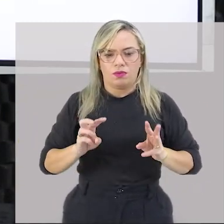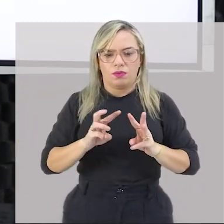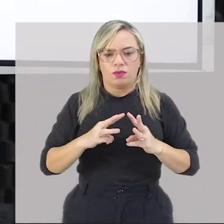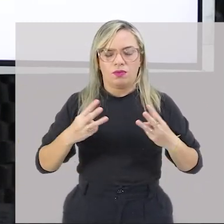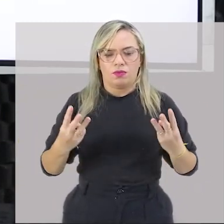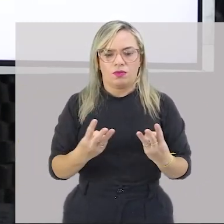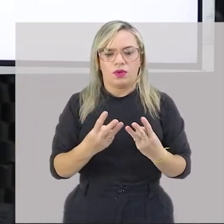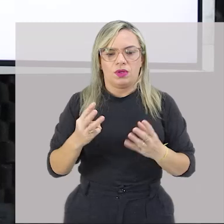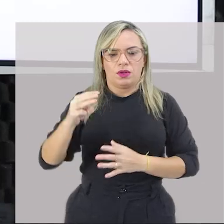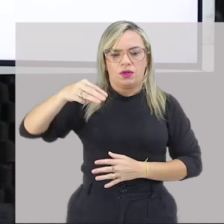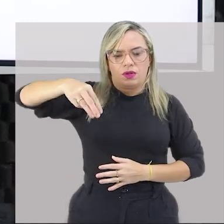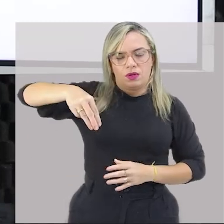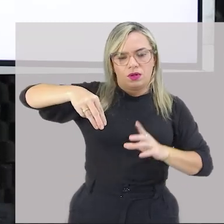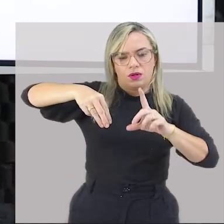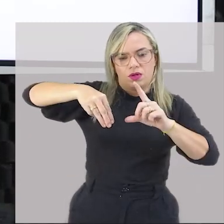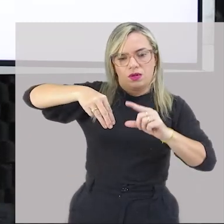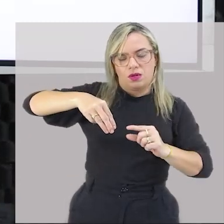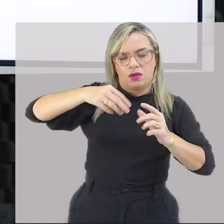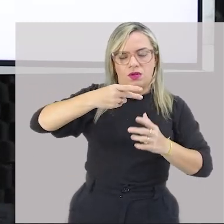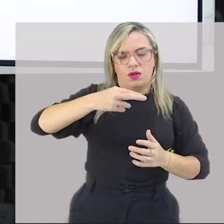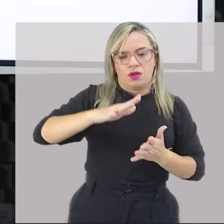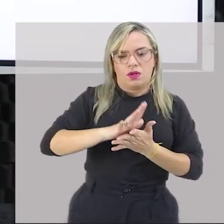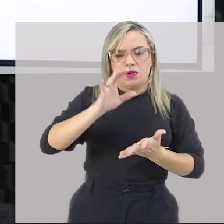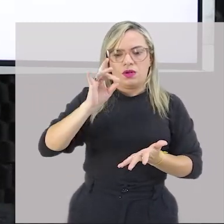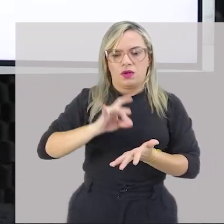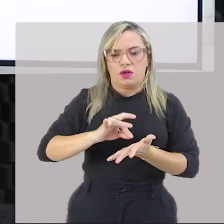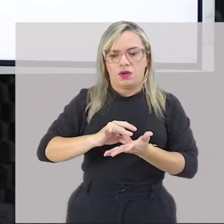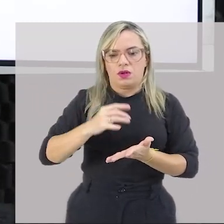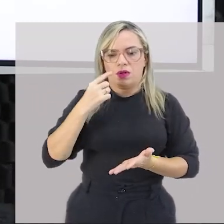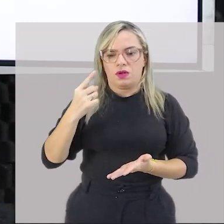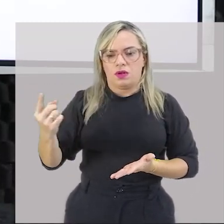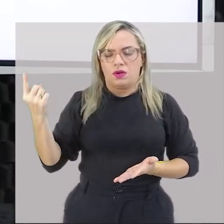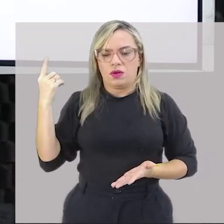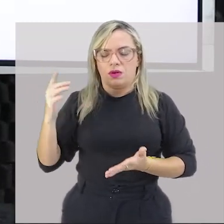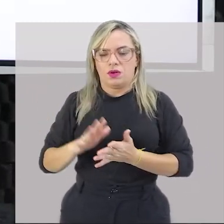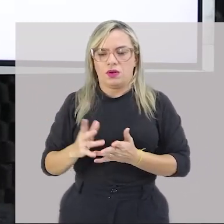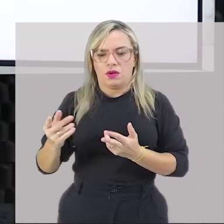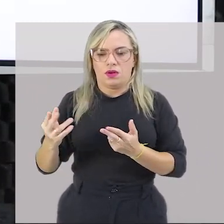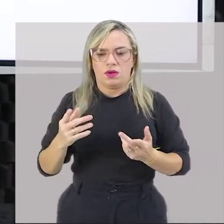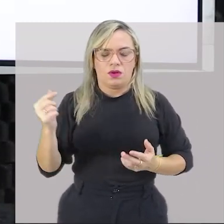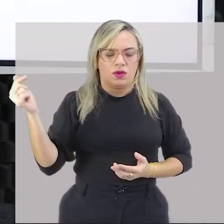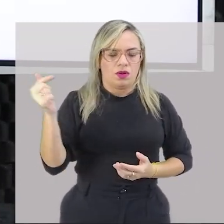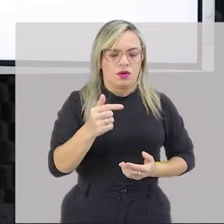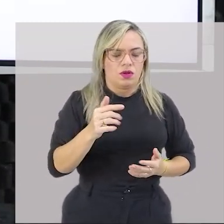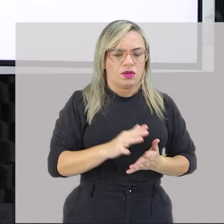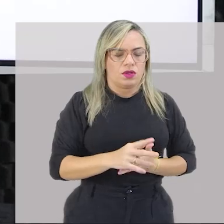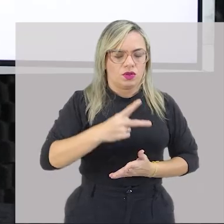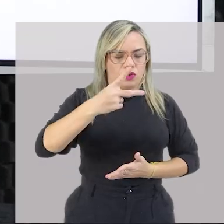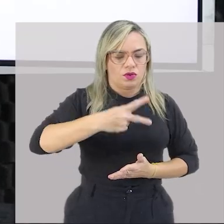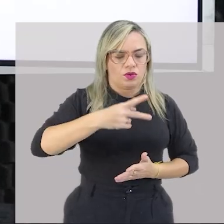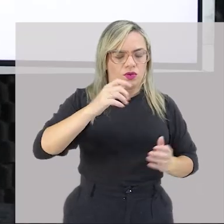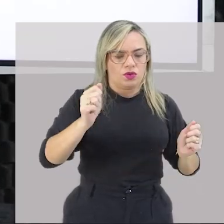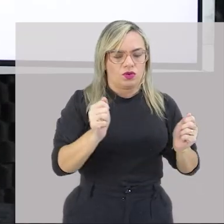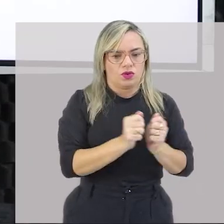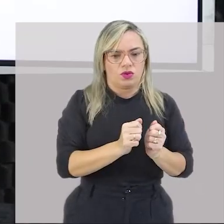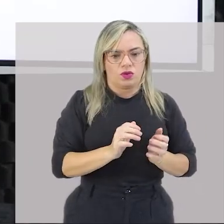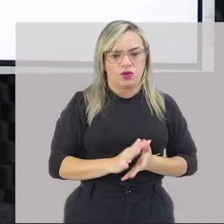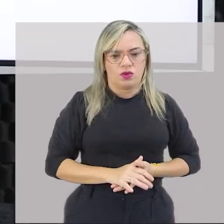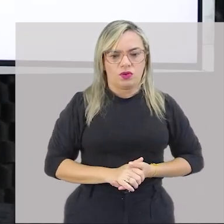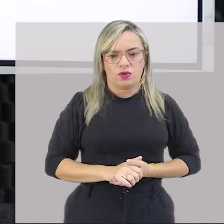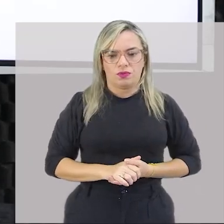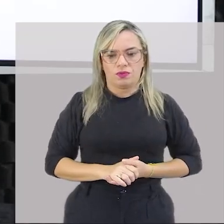Mzinho, na verdade, ela vai ser igual a essas duas juntas, que é